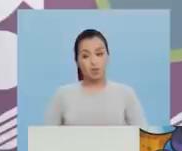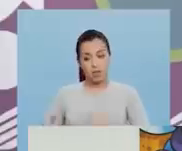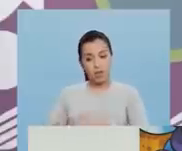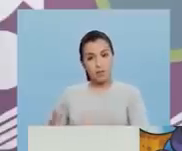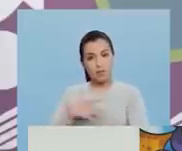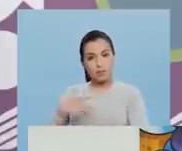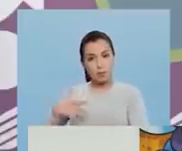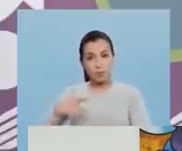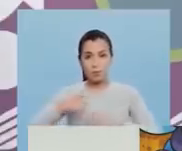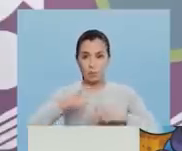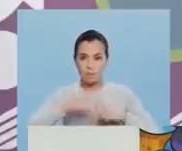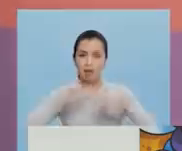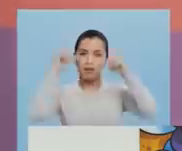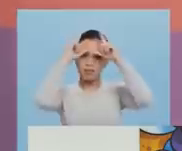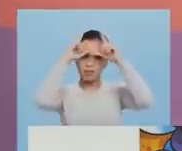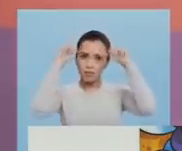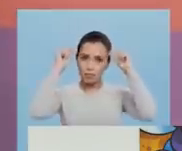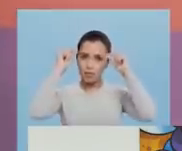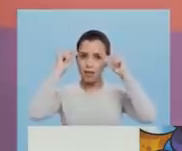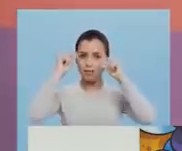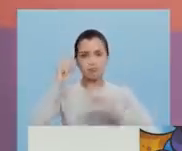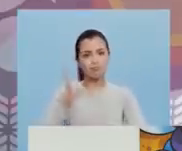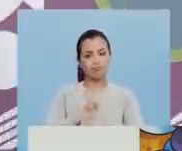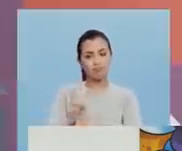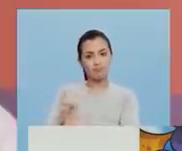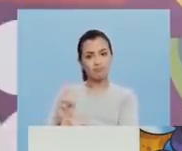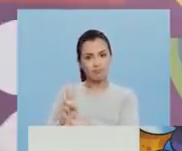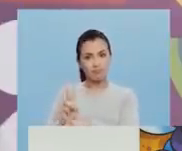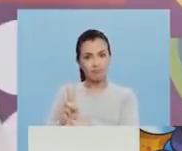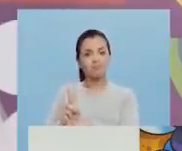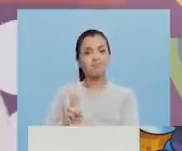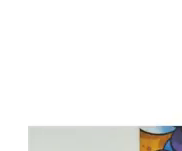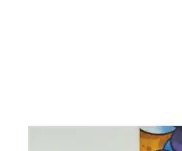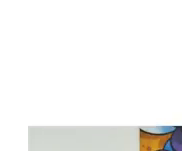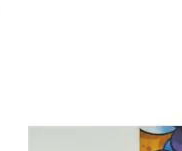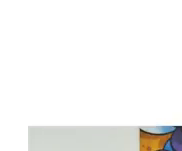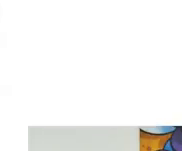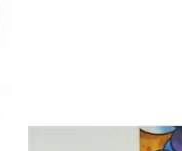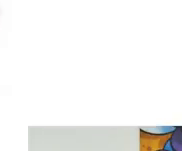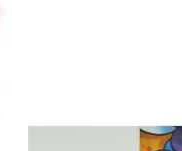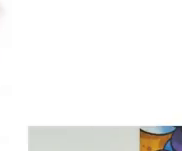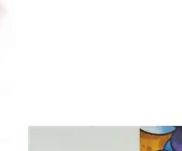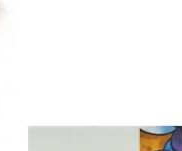Em primeiro lugar, é preciso dizer que Cuba é um país fudido. Vamos ver os dados.